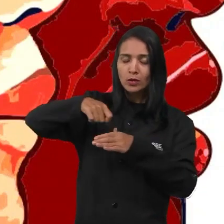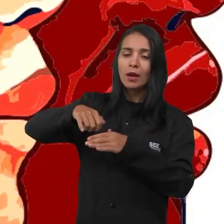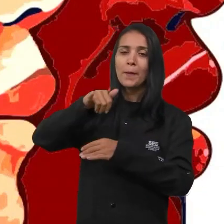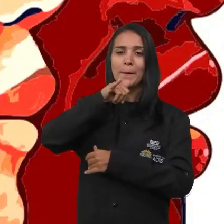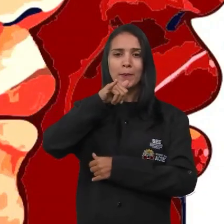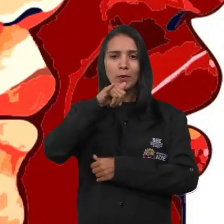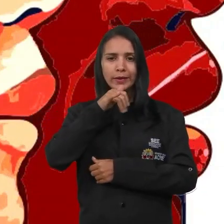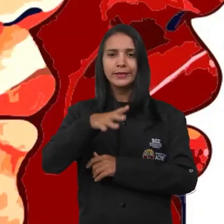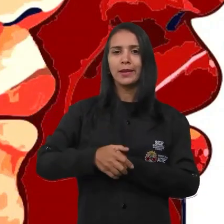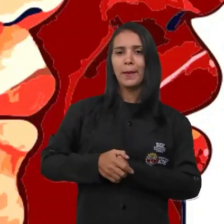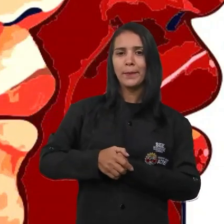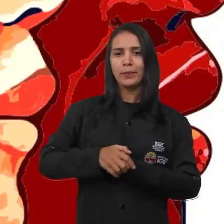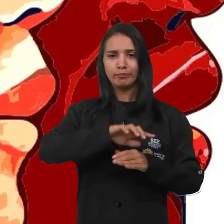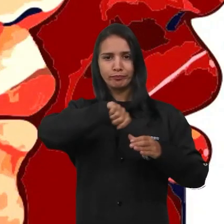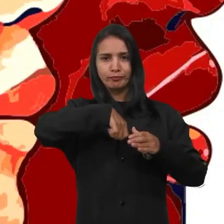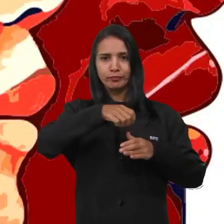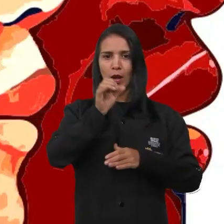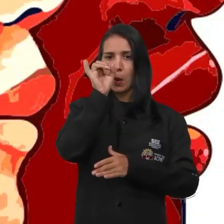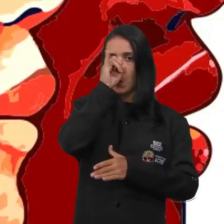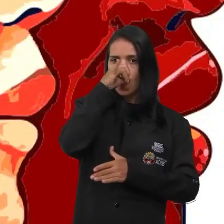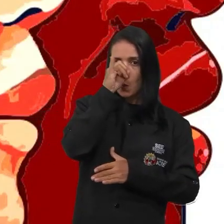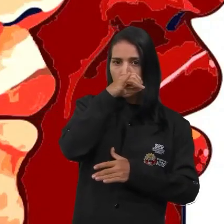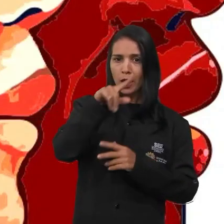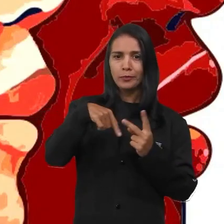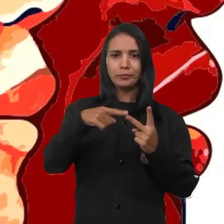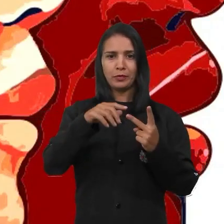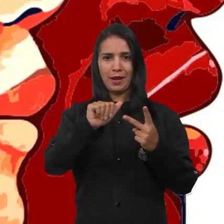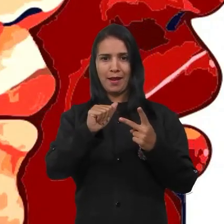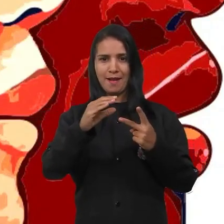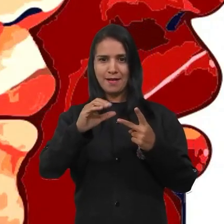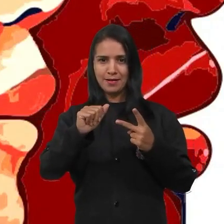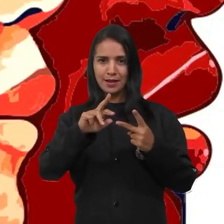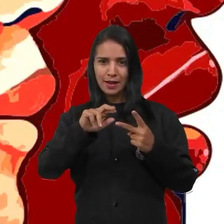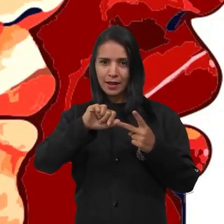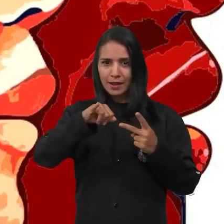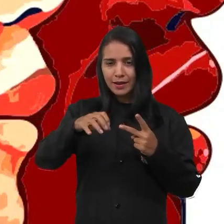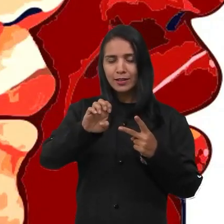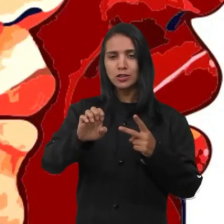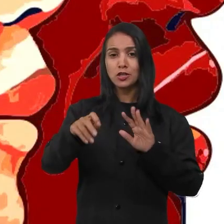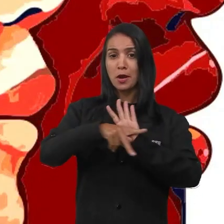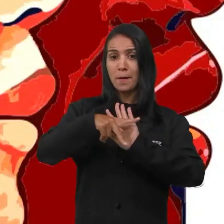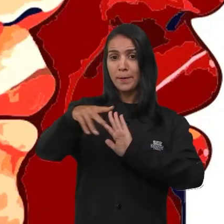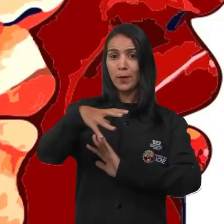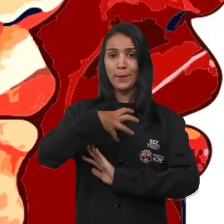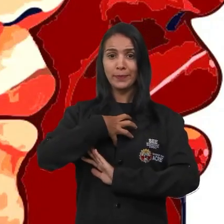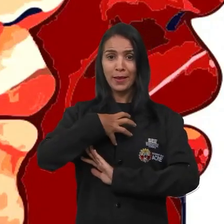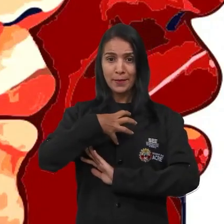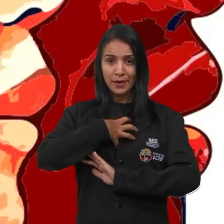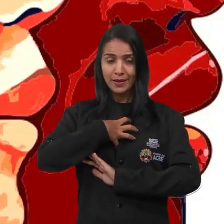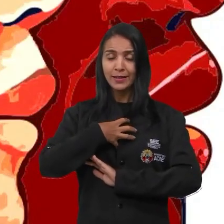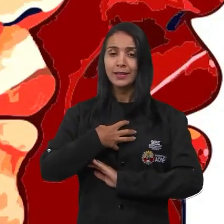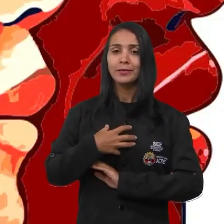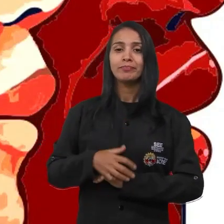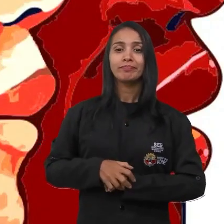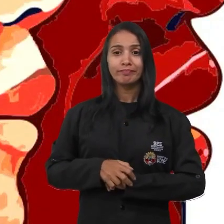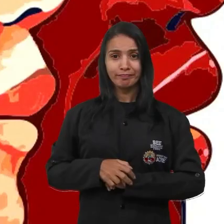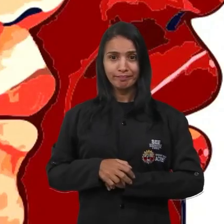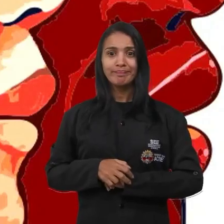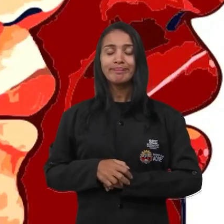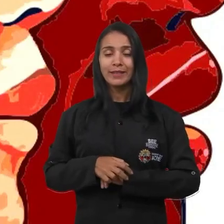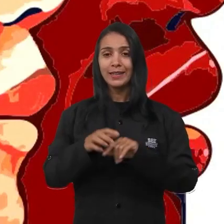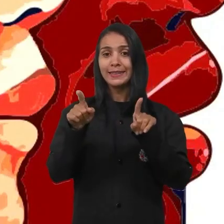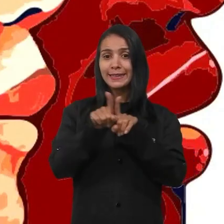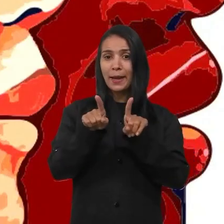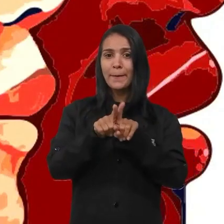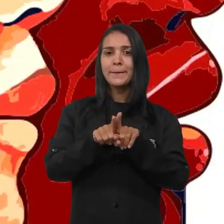a feijoada. Eles também marcaram a nossa cultura com a religião, que a gente pode citar o